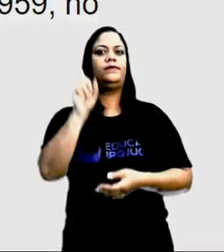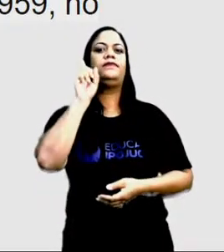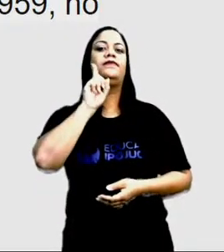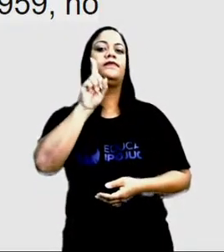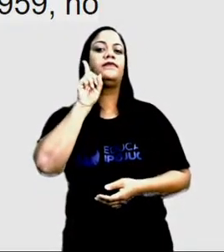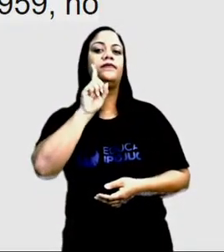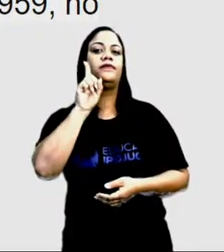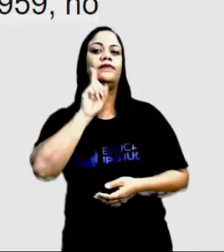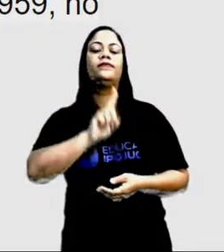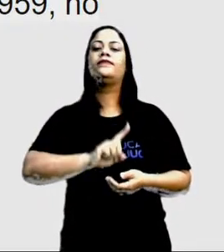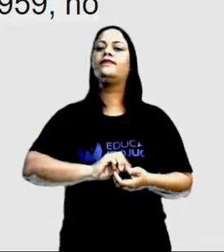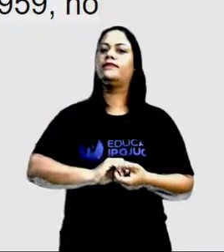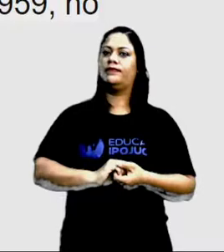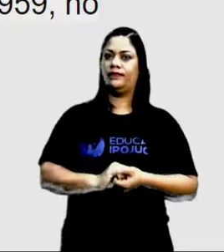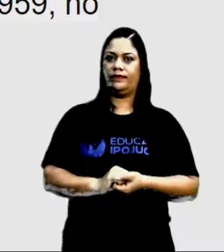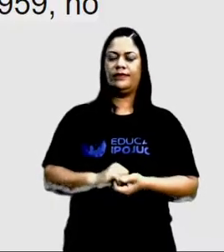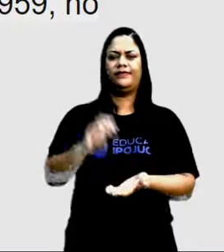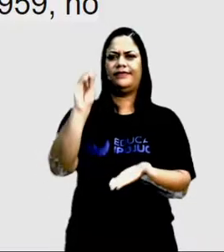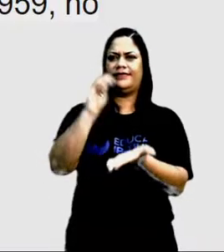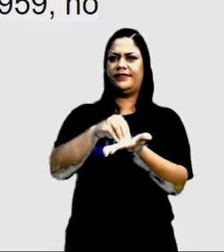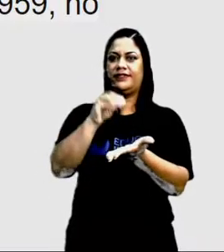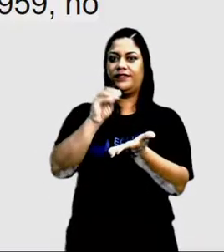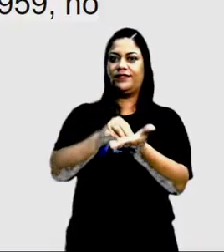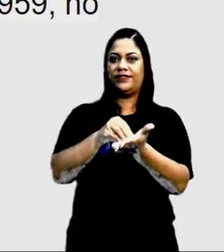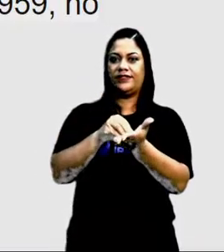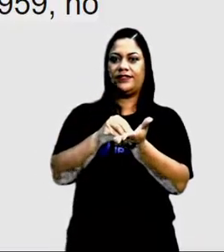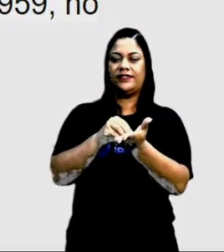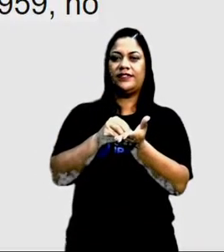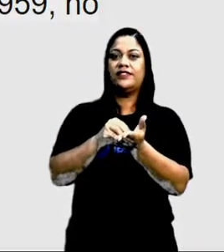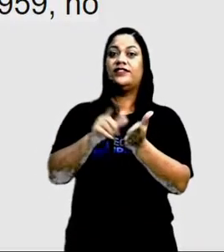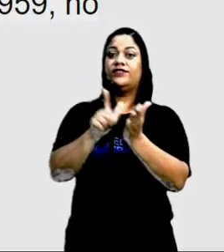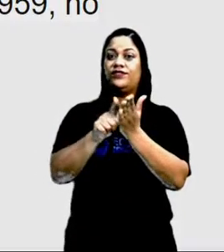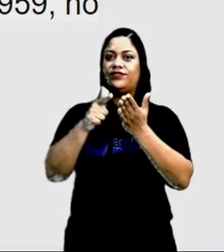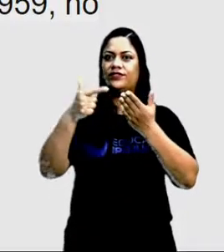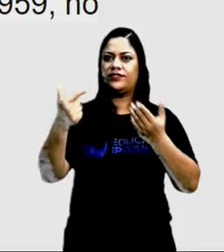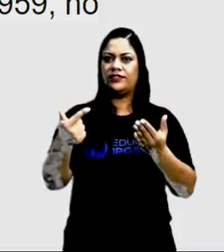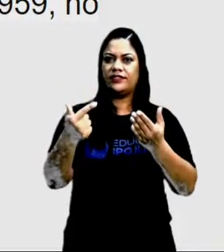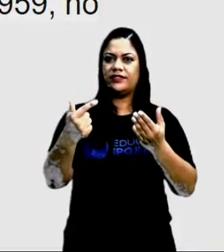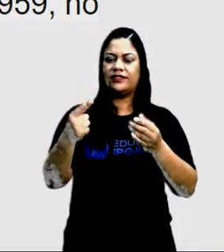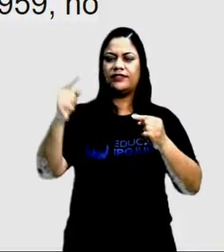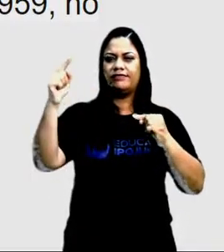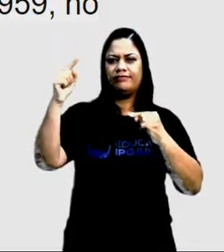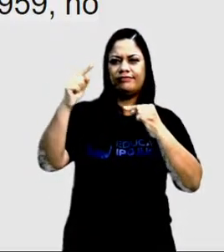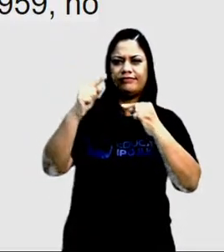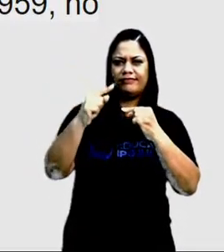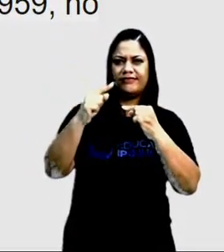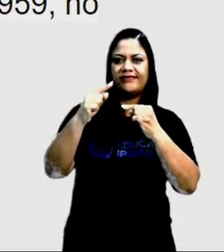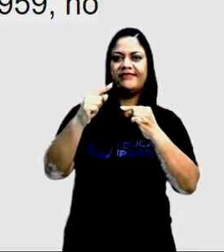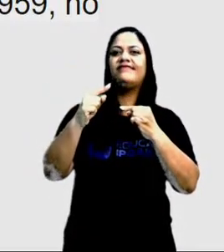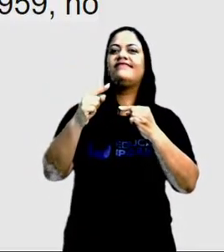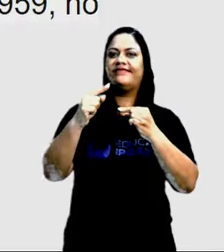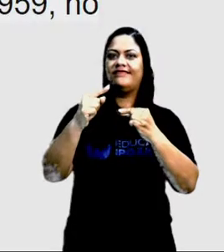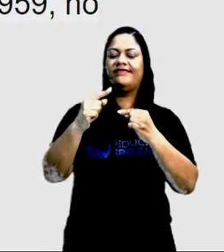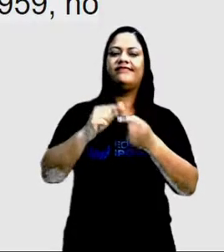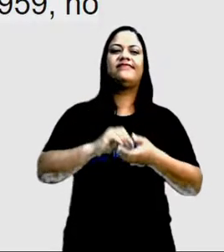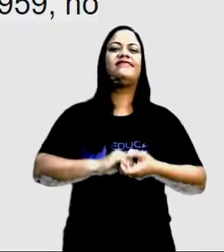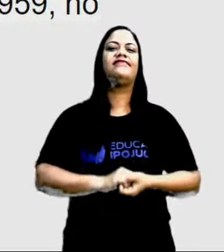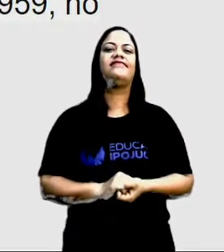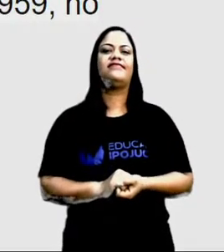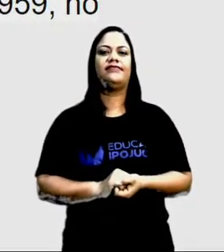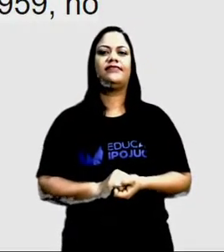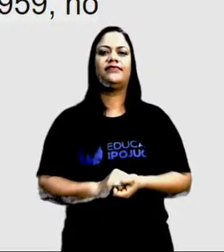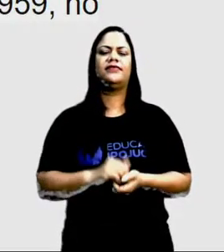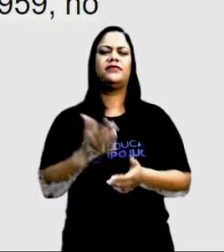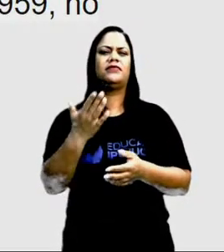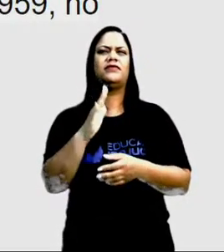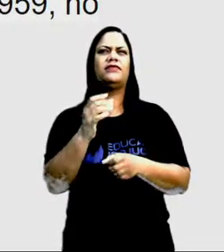Unidos devido à falta de espaço nos jornais para publicação de passatempo por volta dos anos de